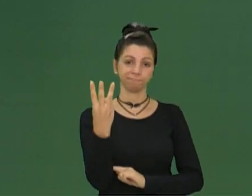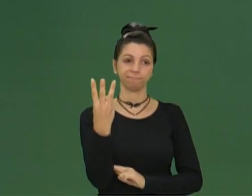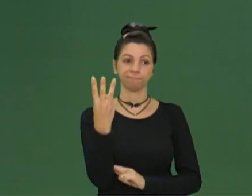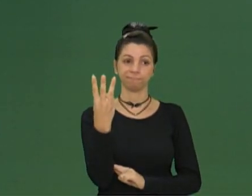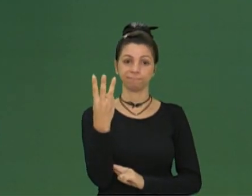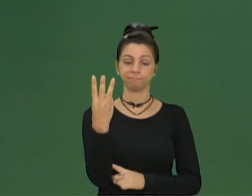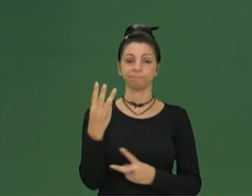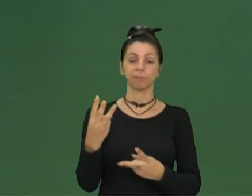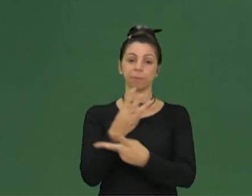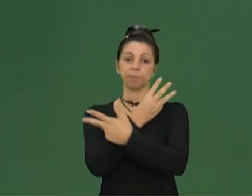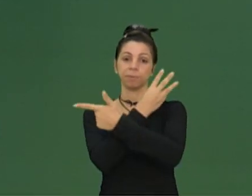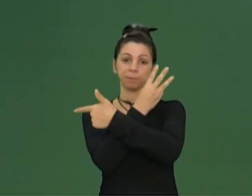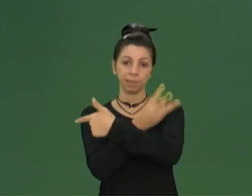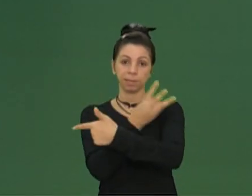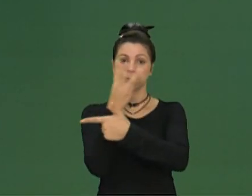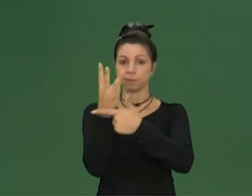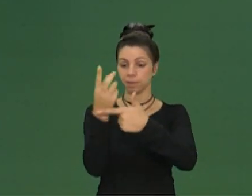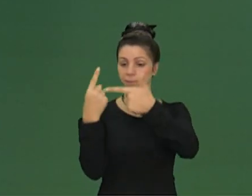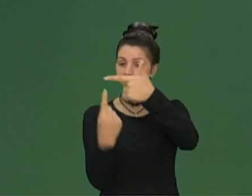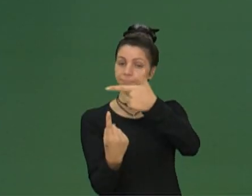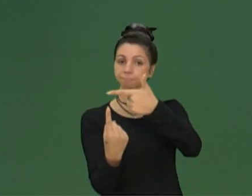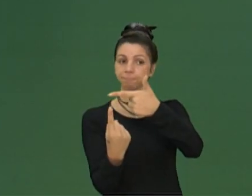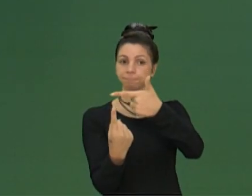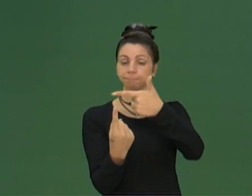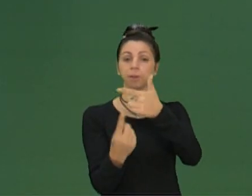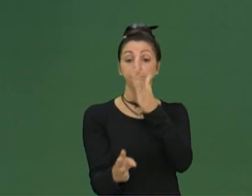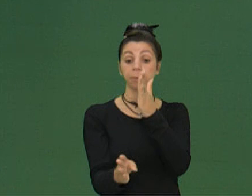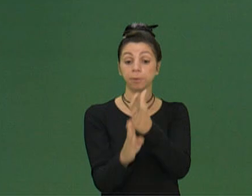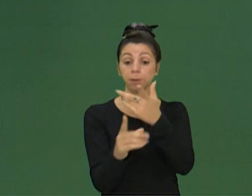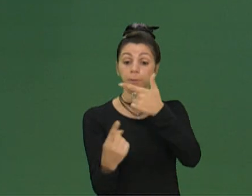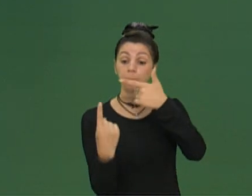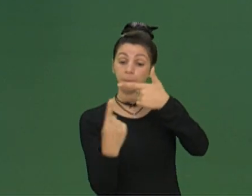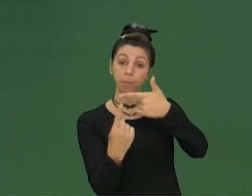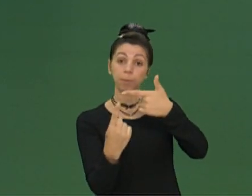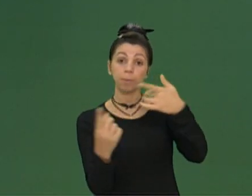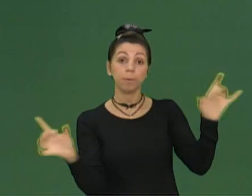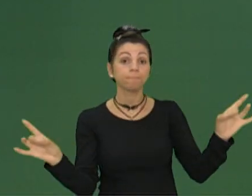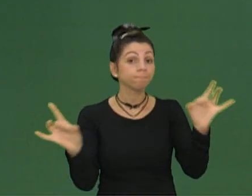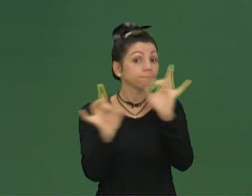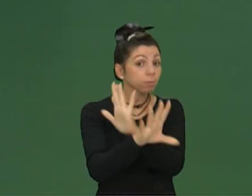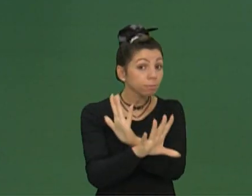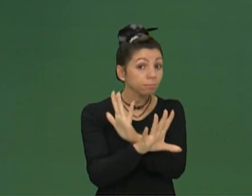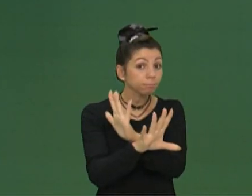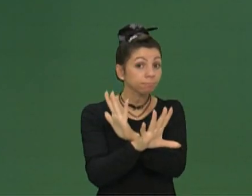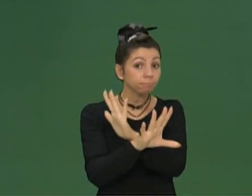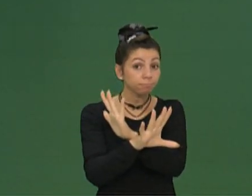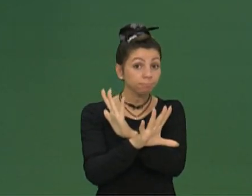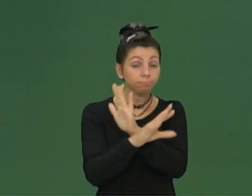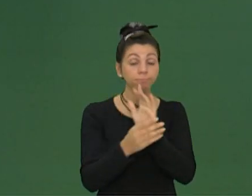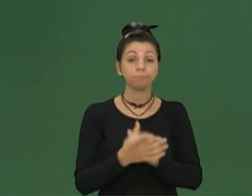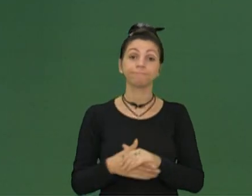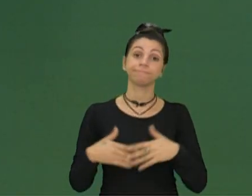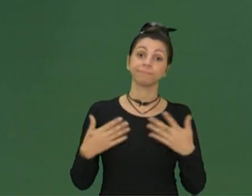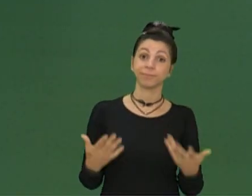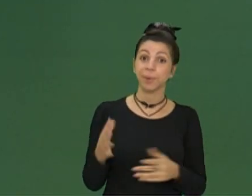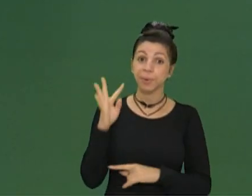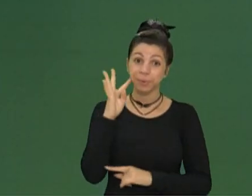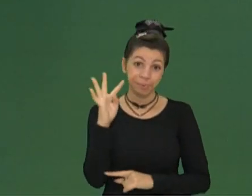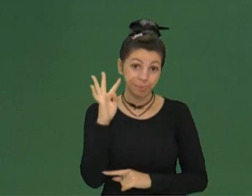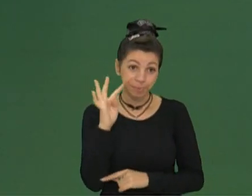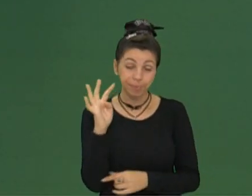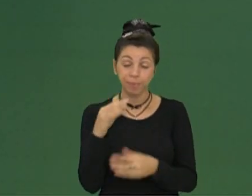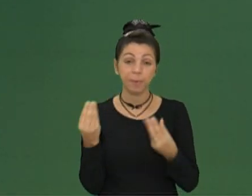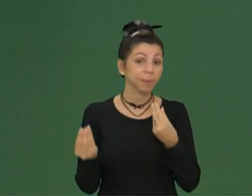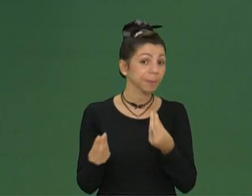dividir 3 por 3, que é 1. Quando eu chego no 1 aqui, meu processo de fatoração encerrou. Ah, olha que legal.